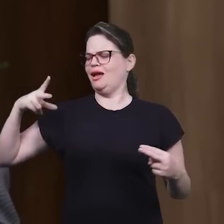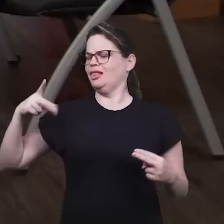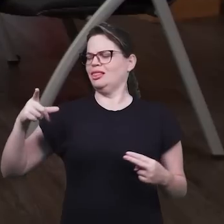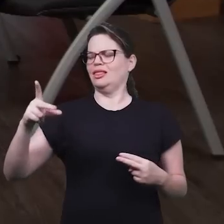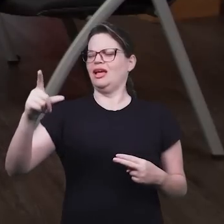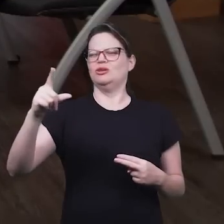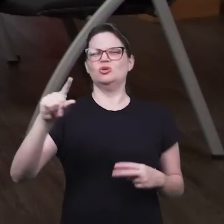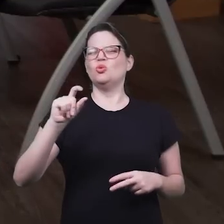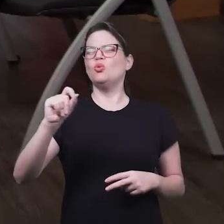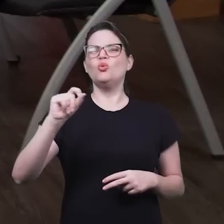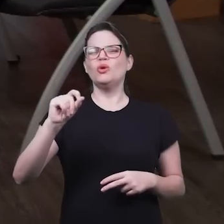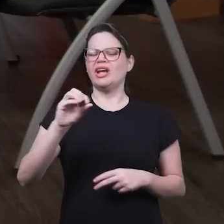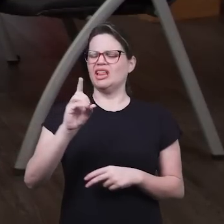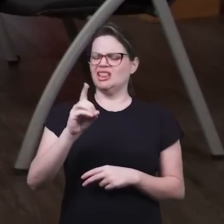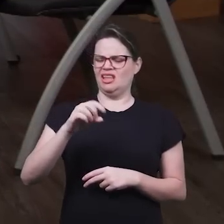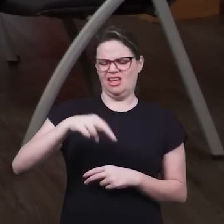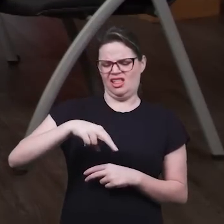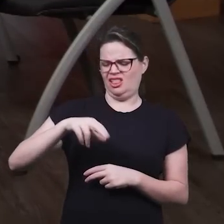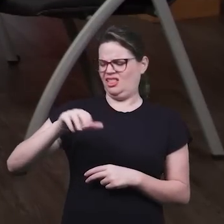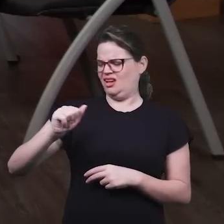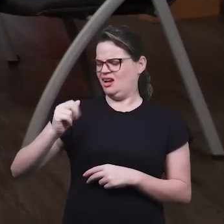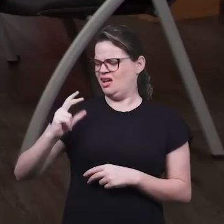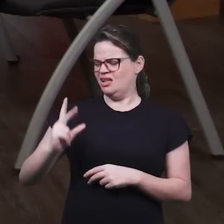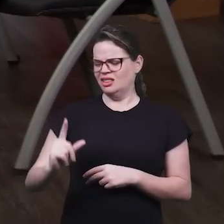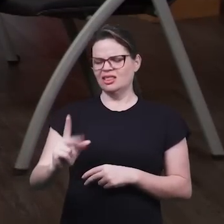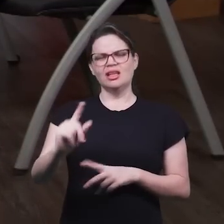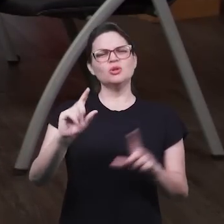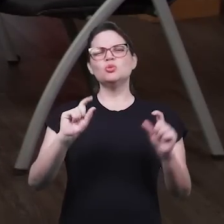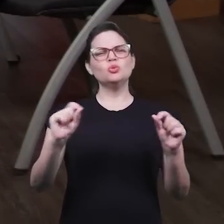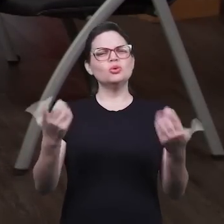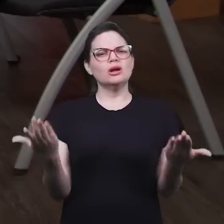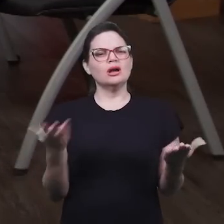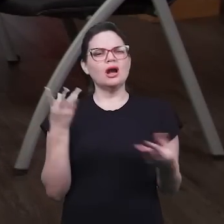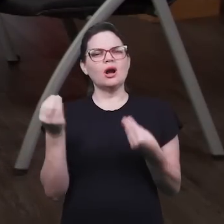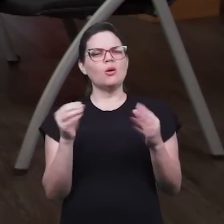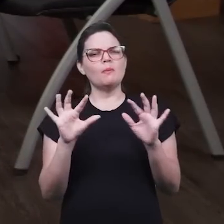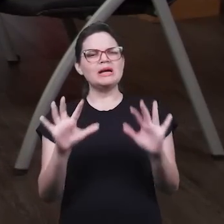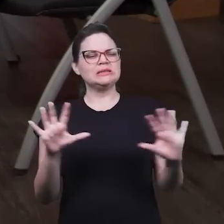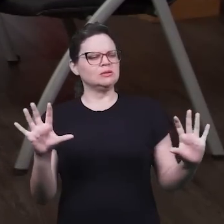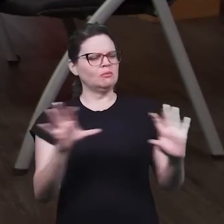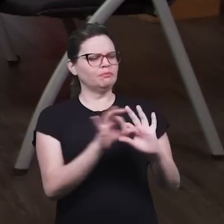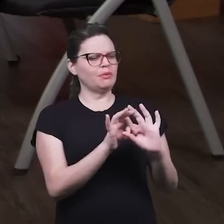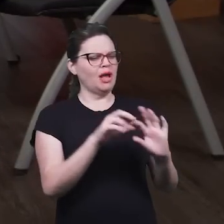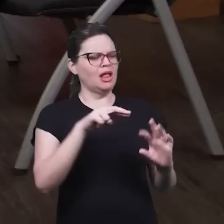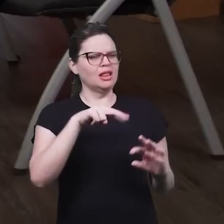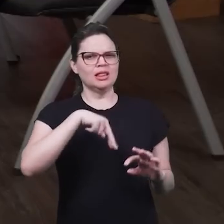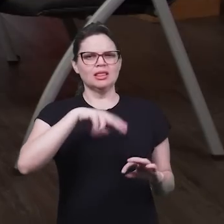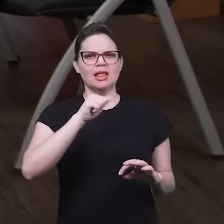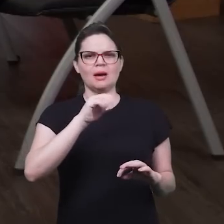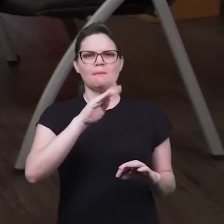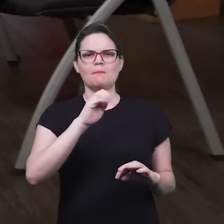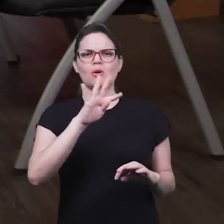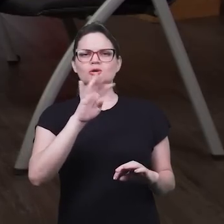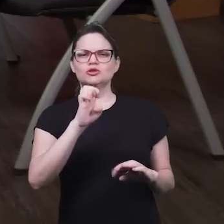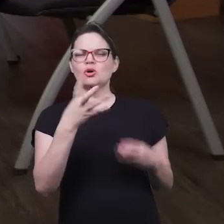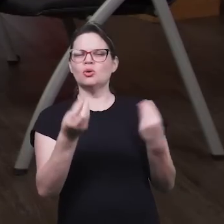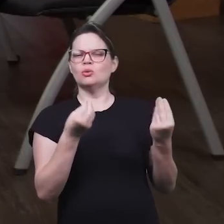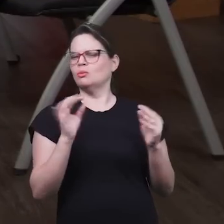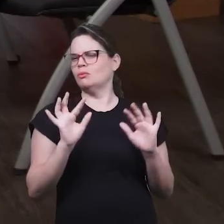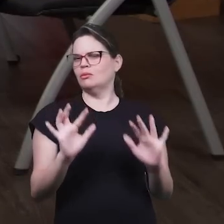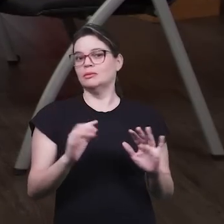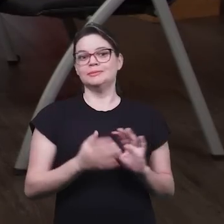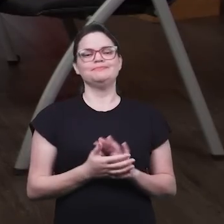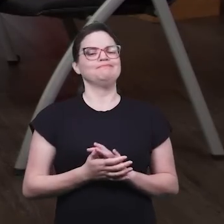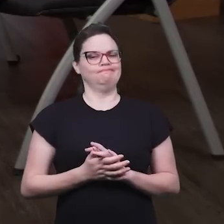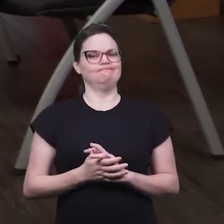Amém. Que é isso? Que tem a ver com a experiência de Nabote. Ou seja, o DNA eterno é aquilo que faz com